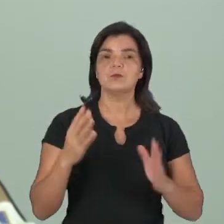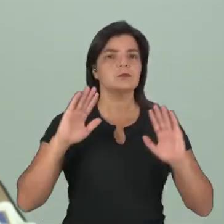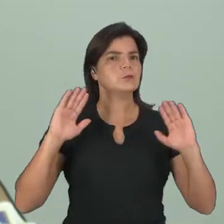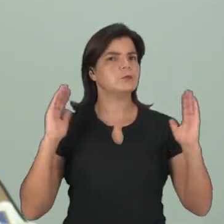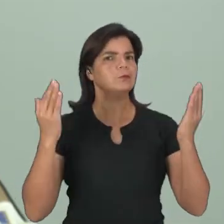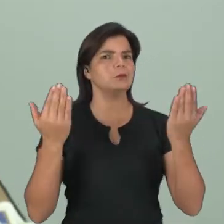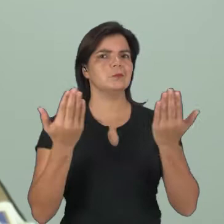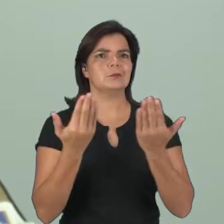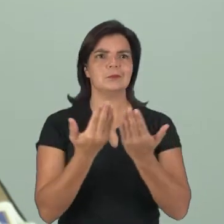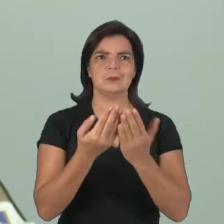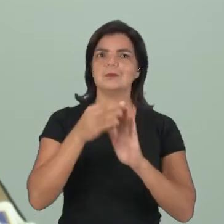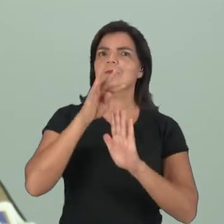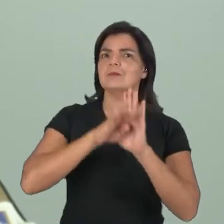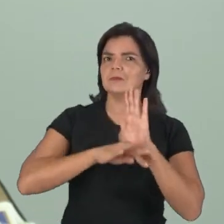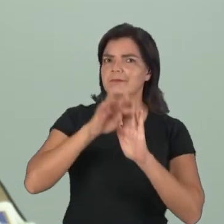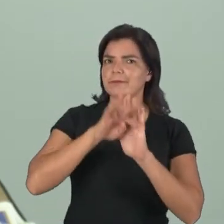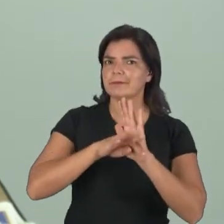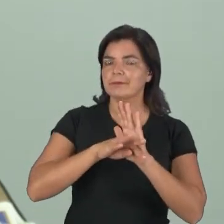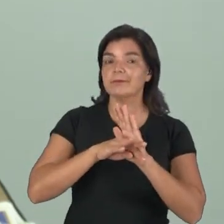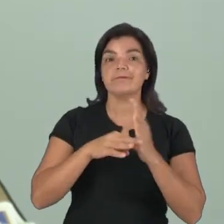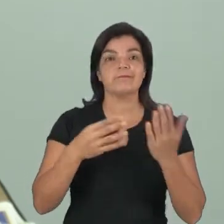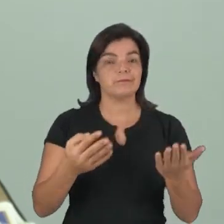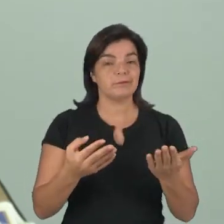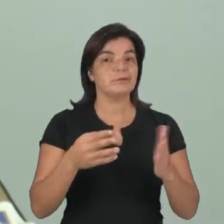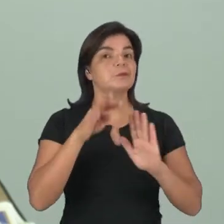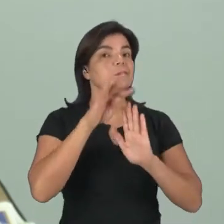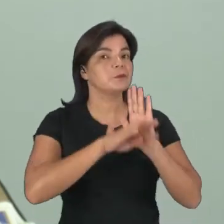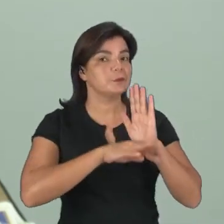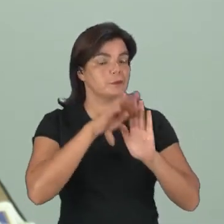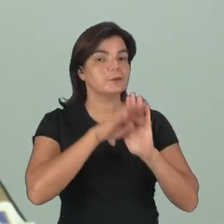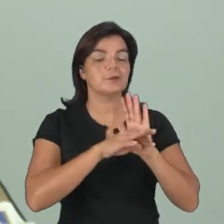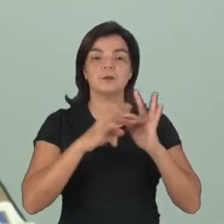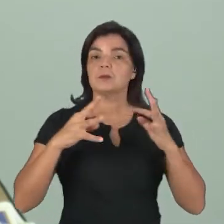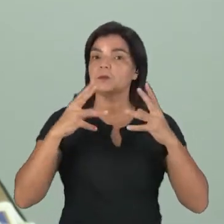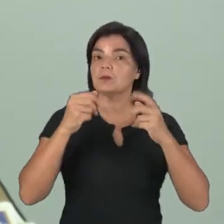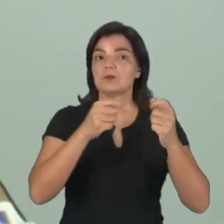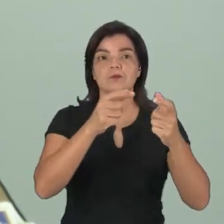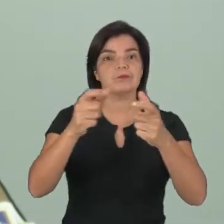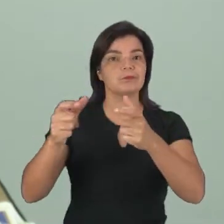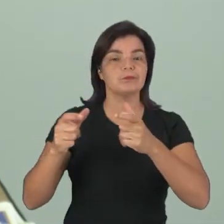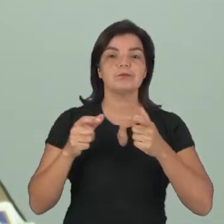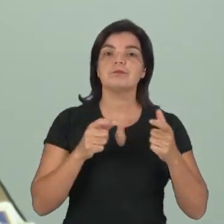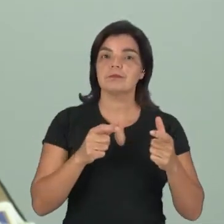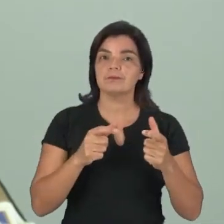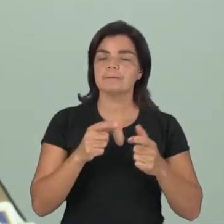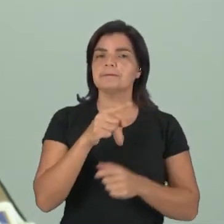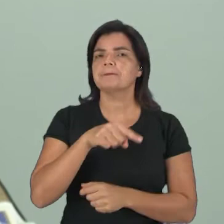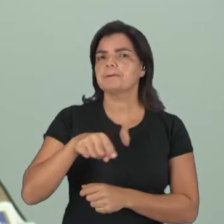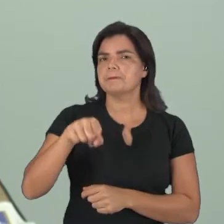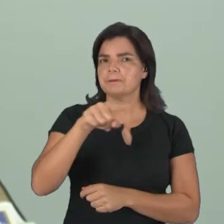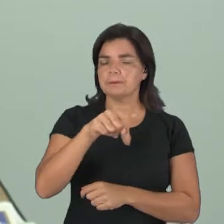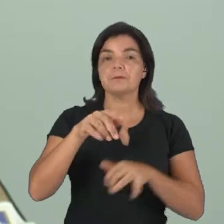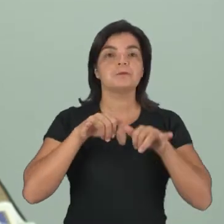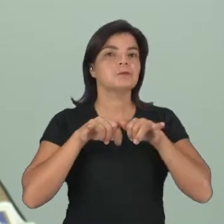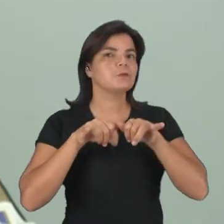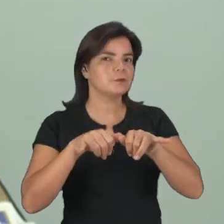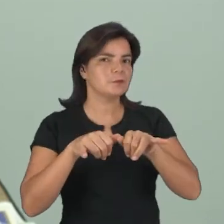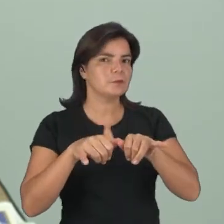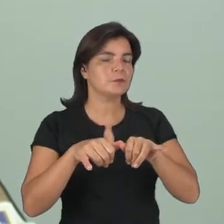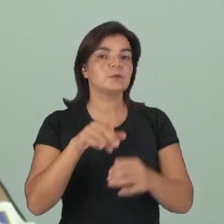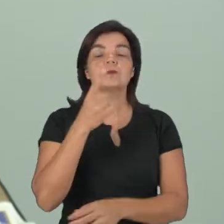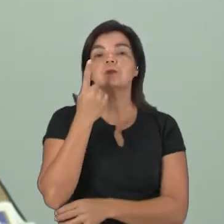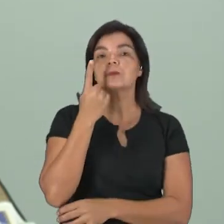rodeados de textos isso mesmo os textos estão por toda parte Quando vamos ao supermercado